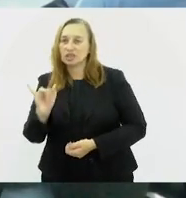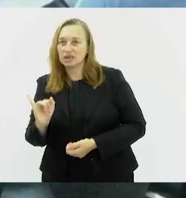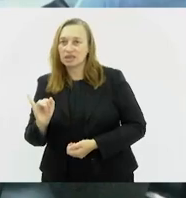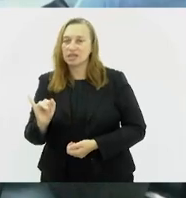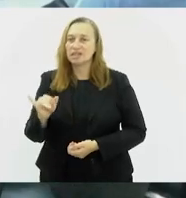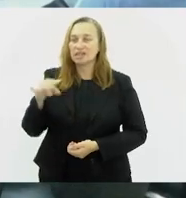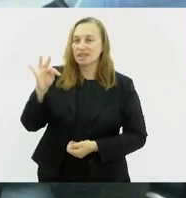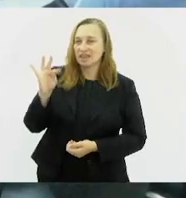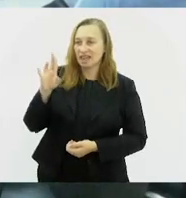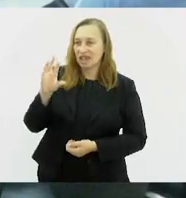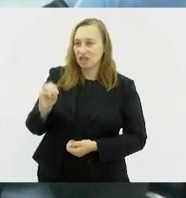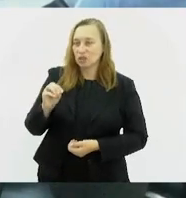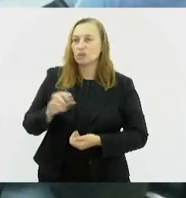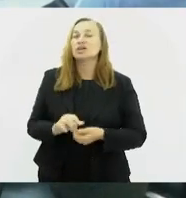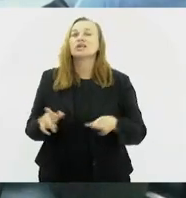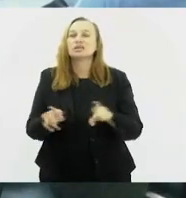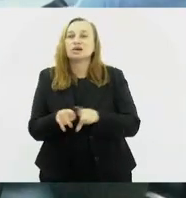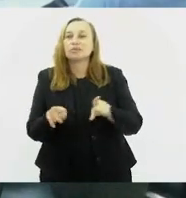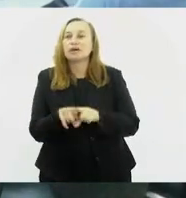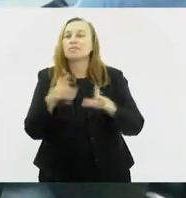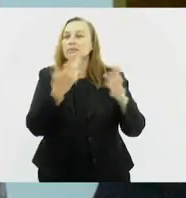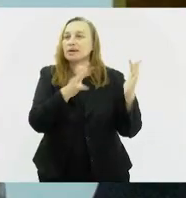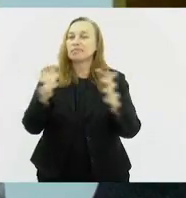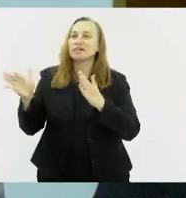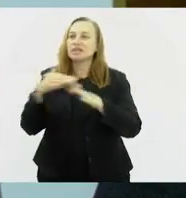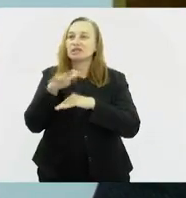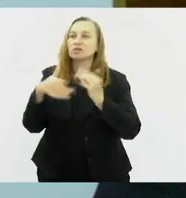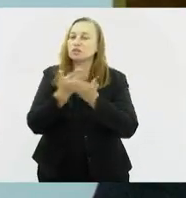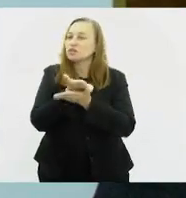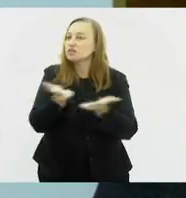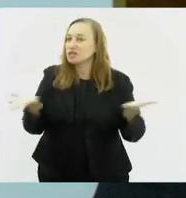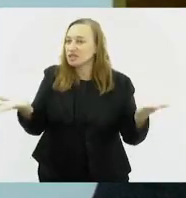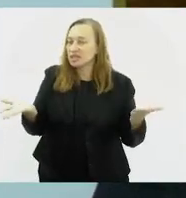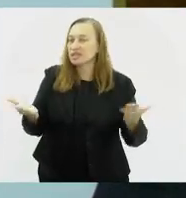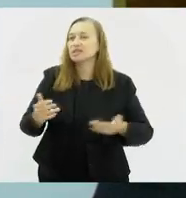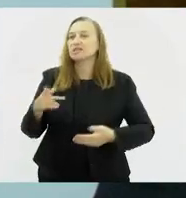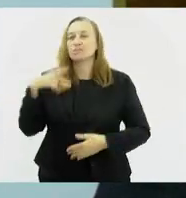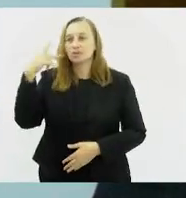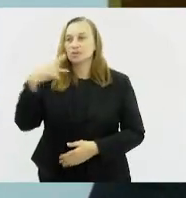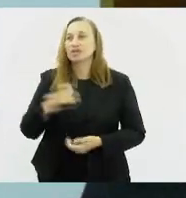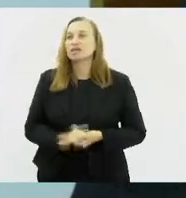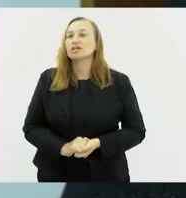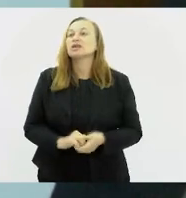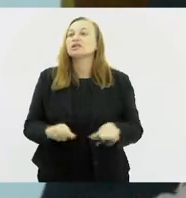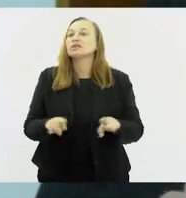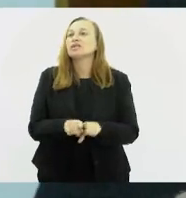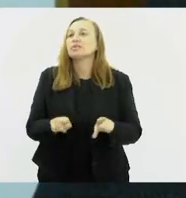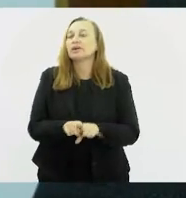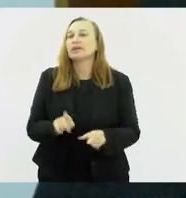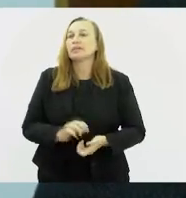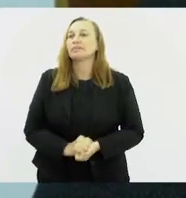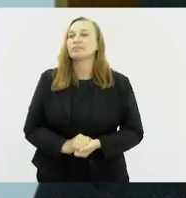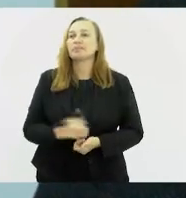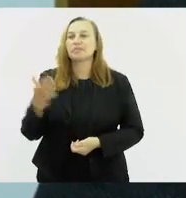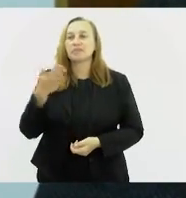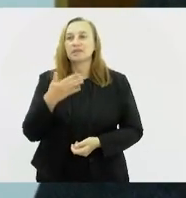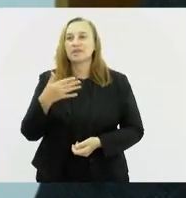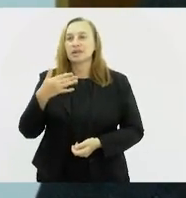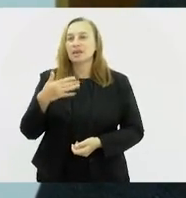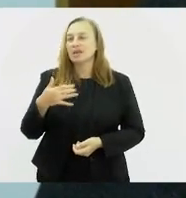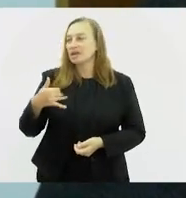né? Cumprimento a todas as autoridades aqui presentes, cumprimento a nossa melhor